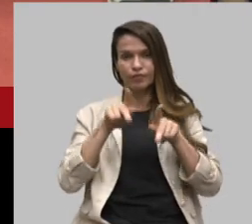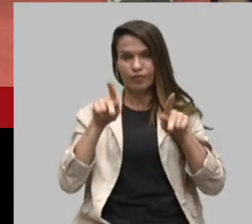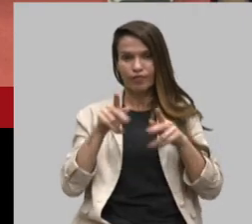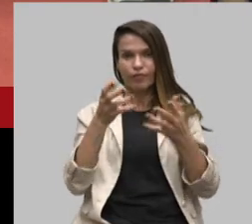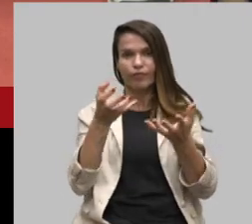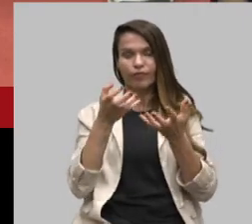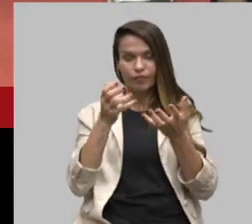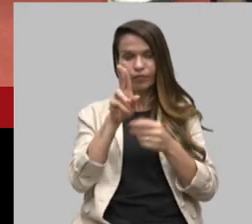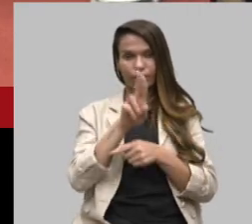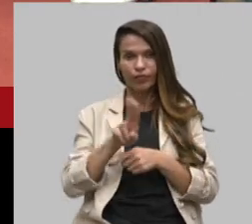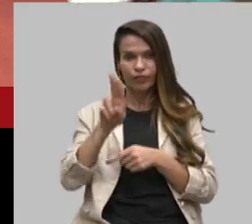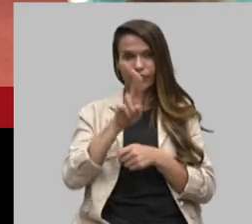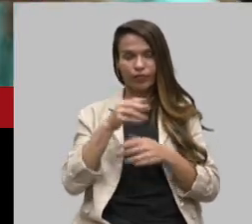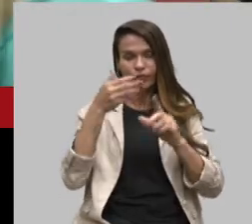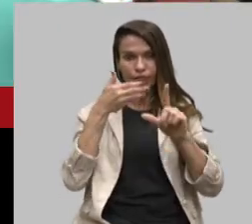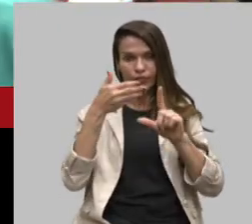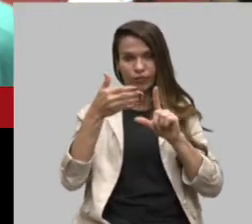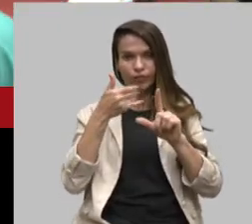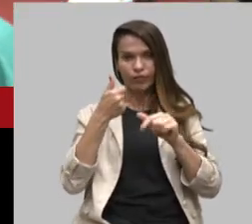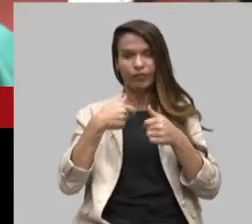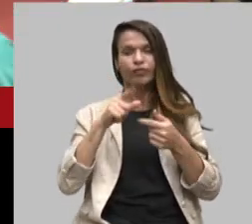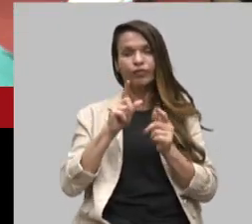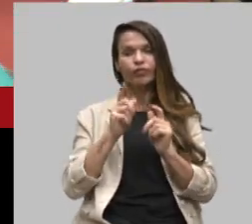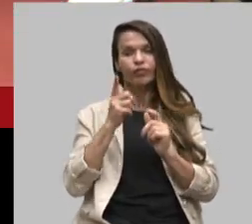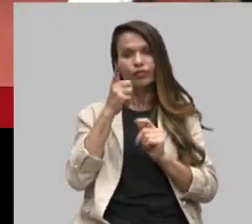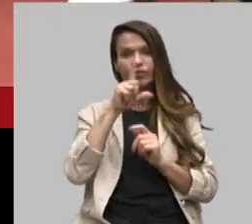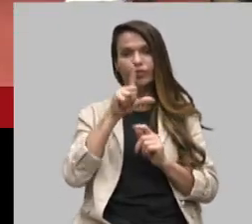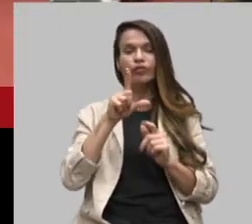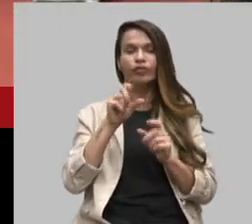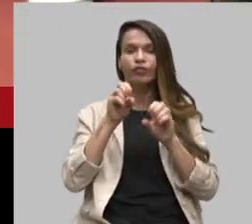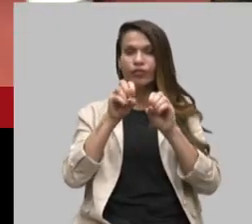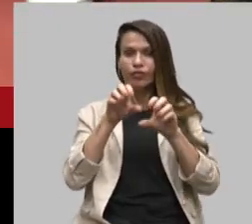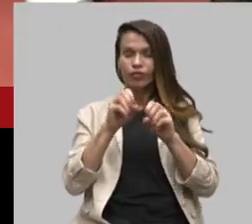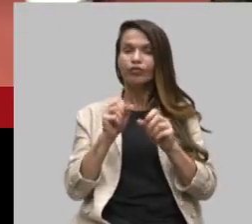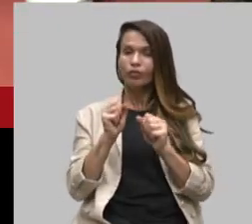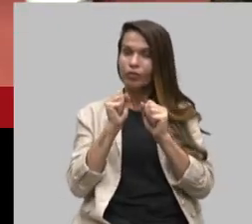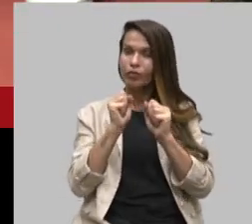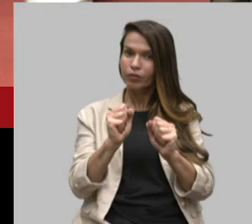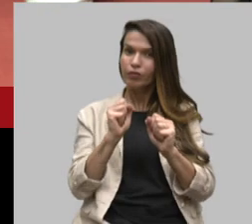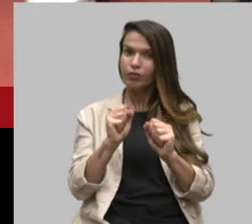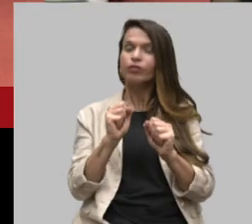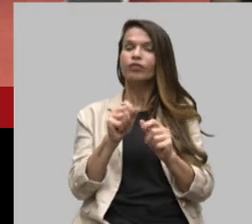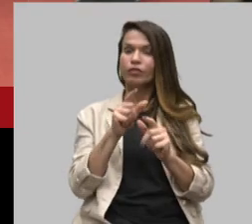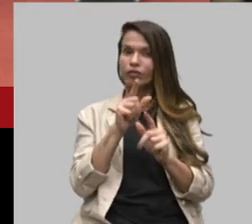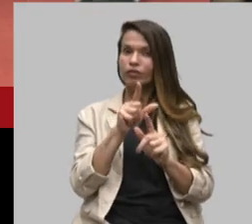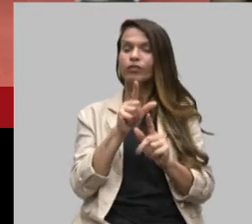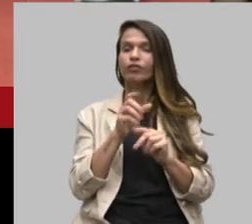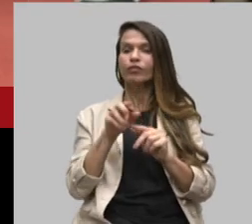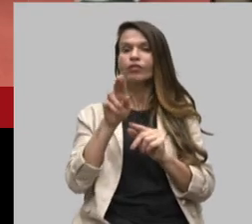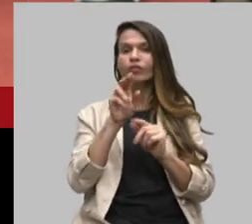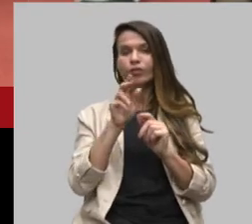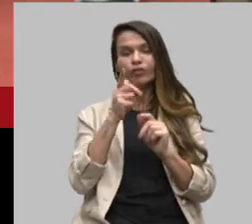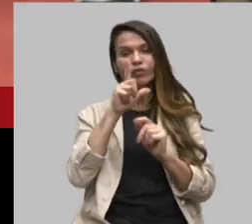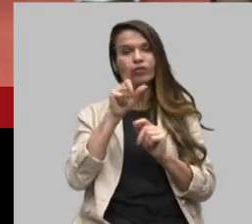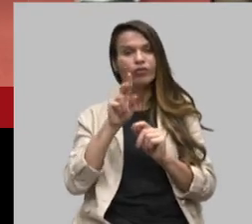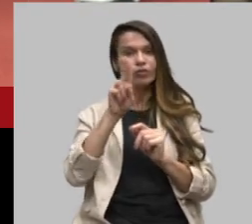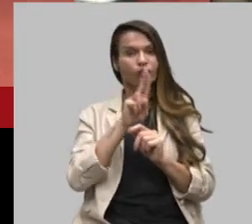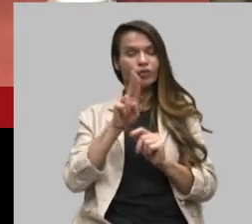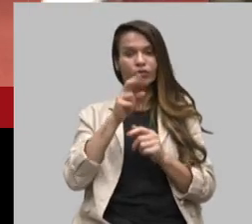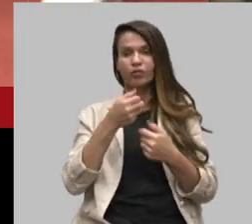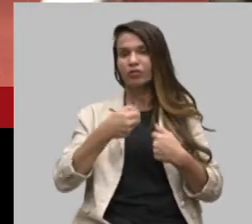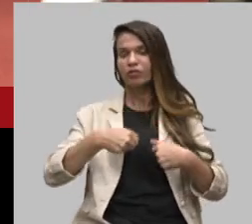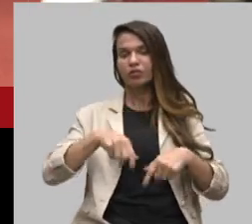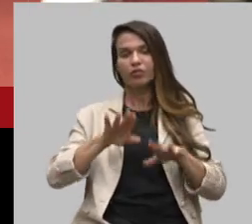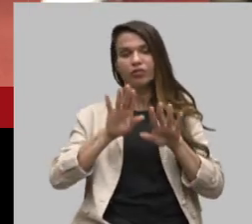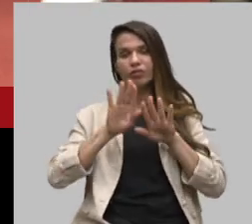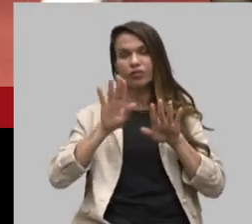utilizar dessa plataforma para para poder lecionar eles podem el instalar para ser usada então não há necessidade de fazer deixar